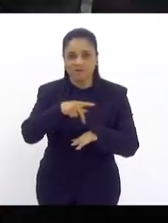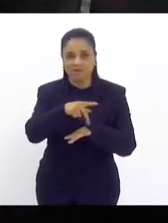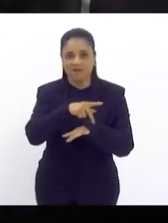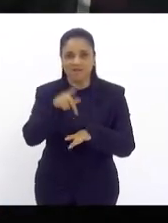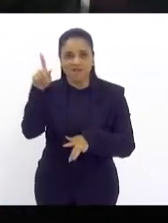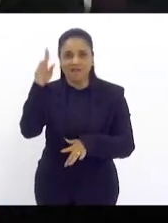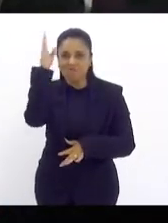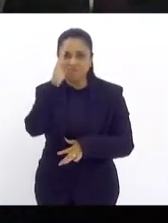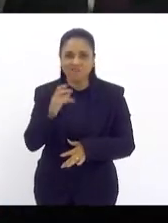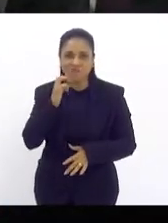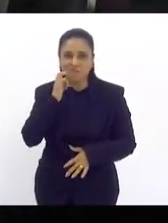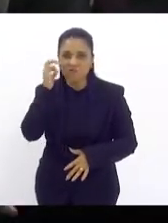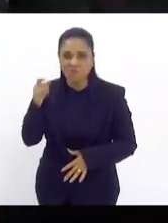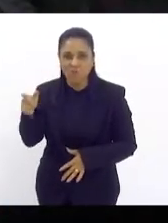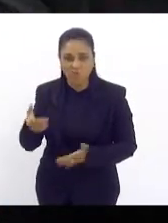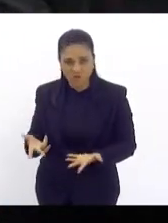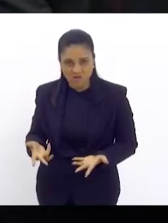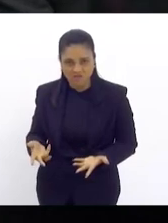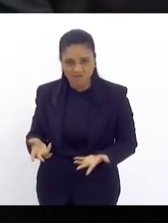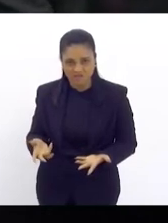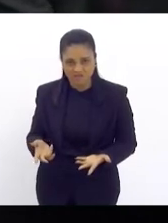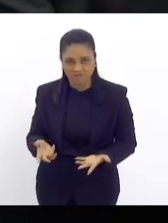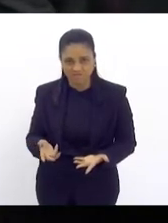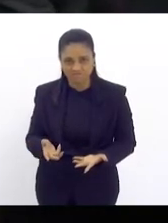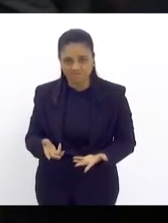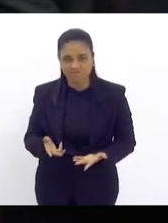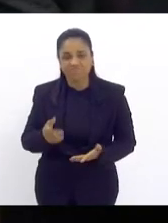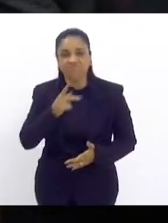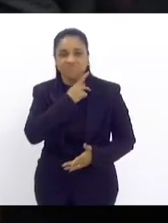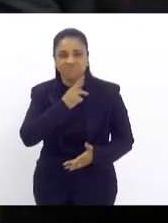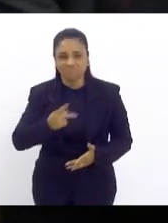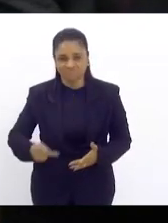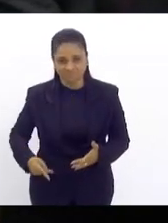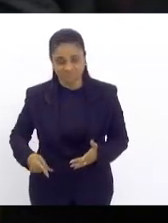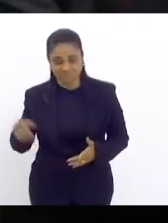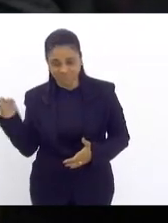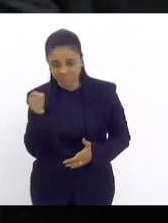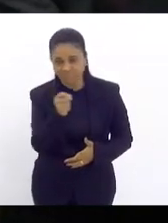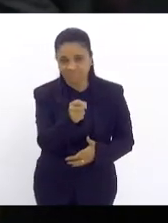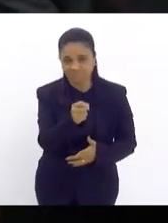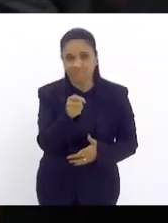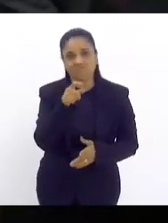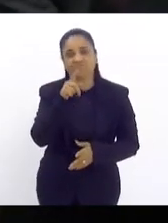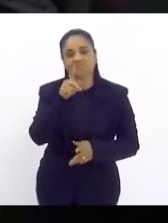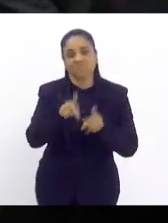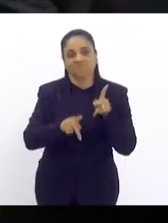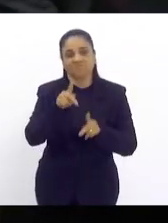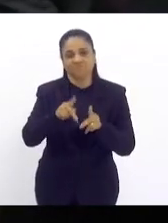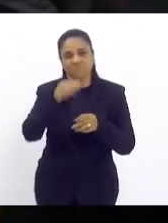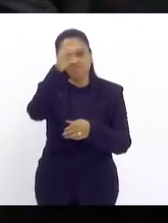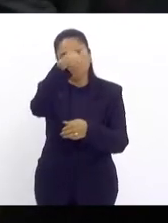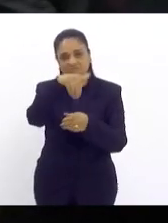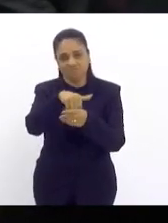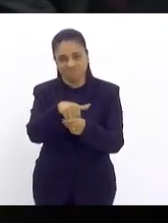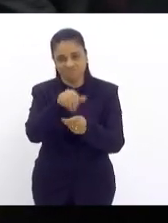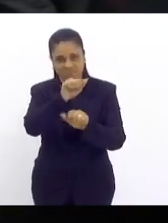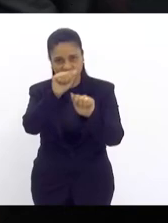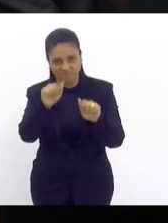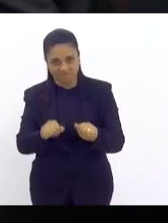vergonha Esse é o presidente que foi colocado pelo sistema infelizmente